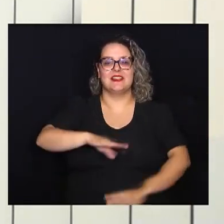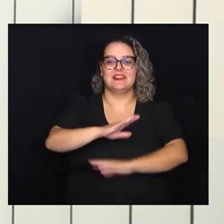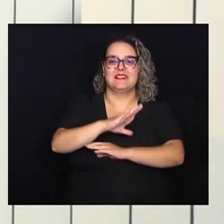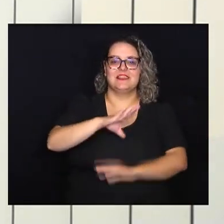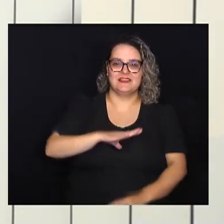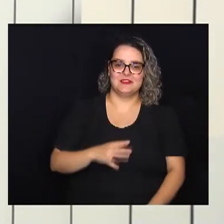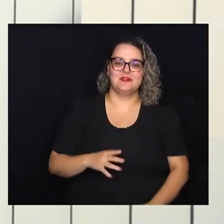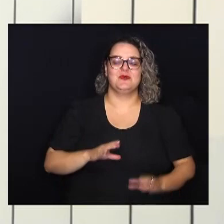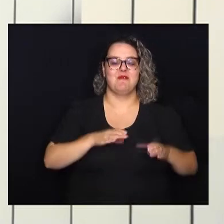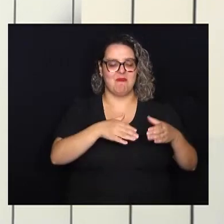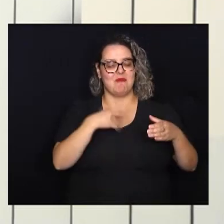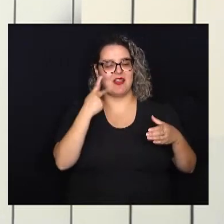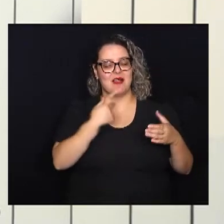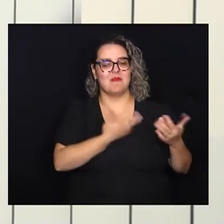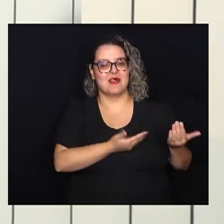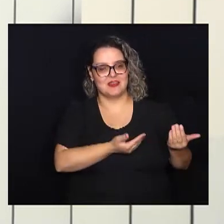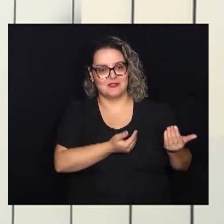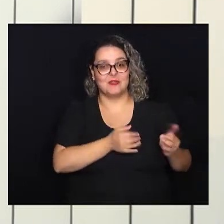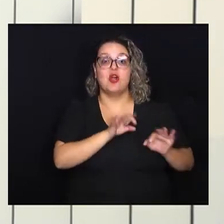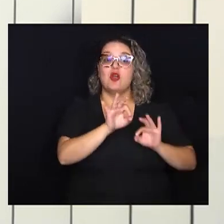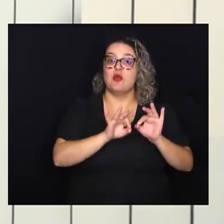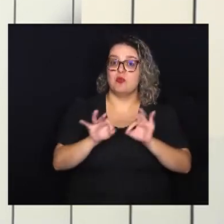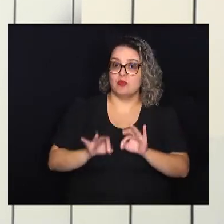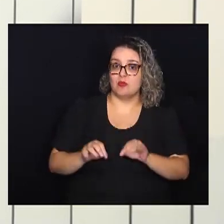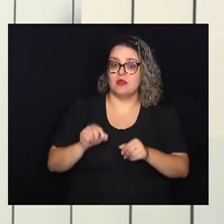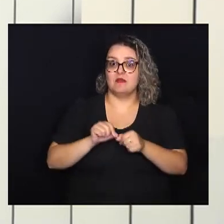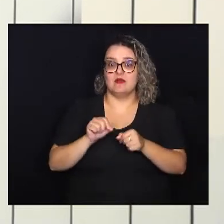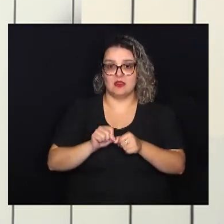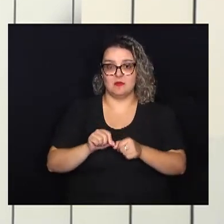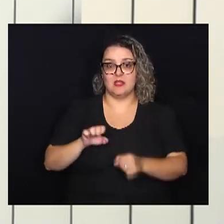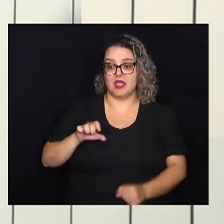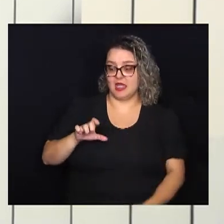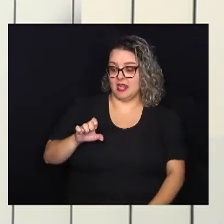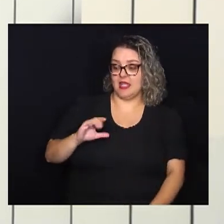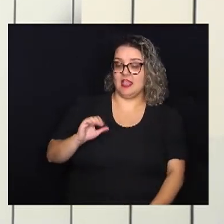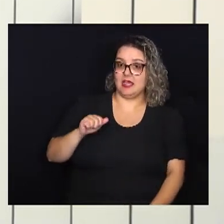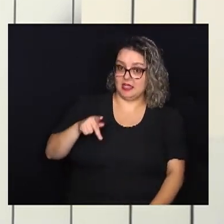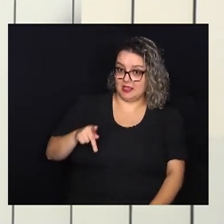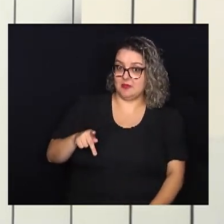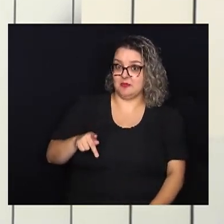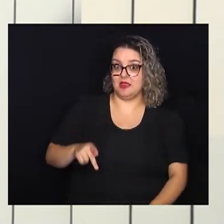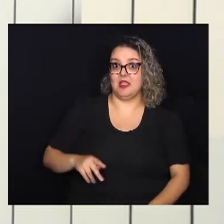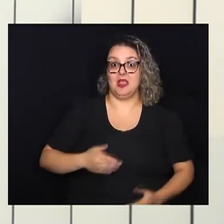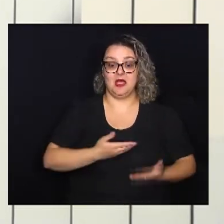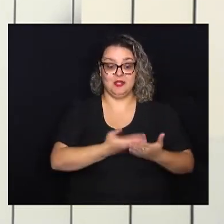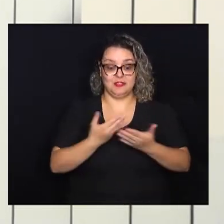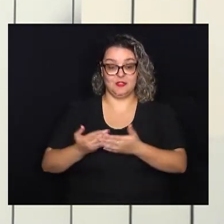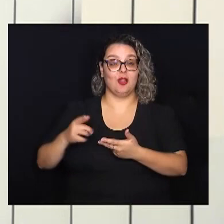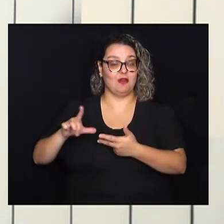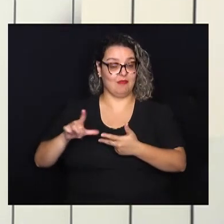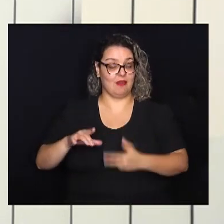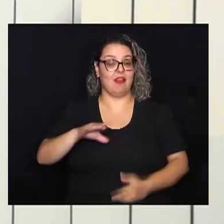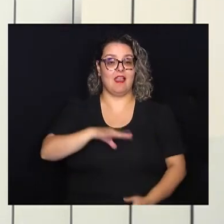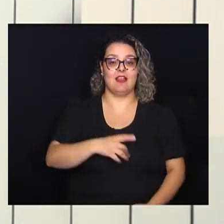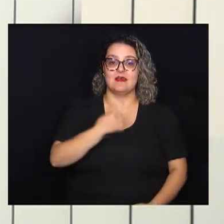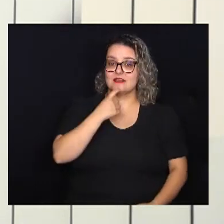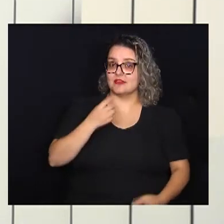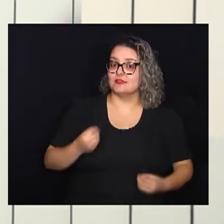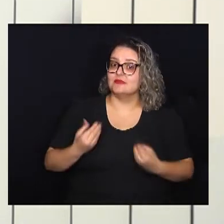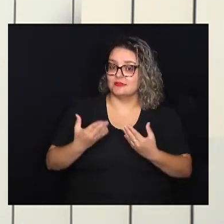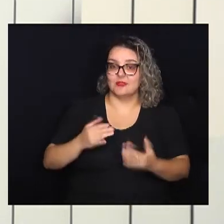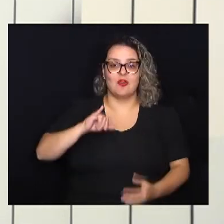Parlamento jovem um programa realizado pela elecamp a escola do Legislativo campineiro que oferece